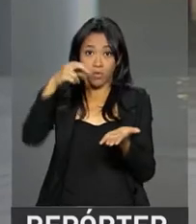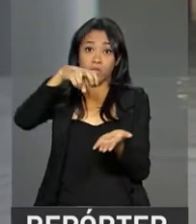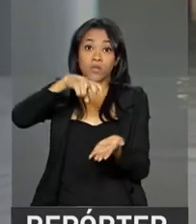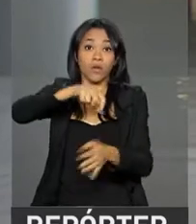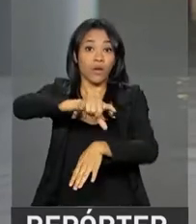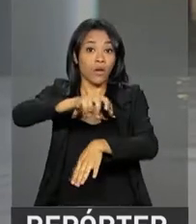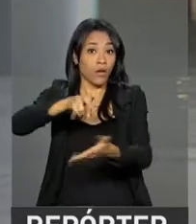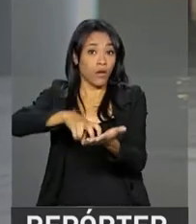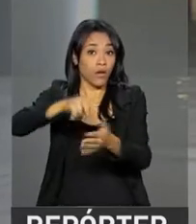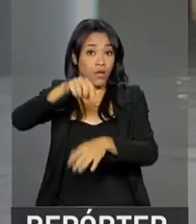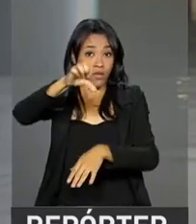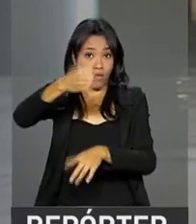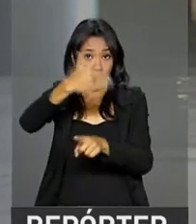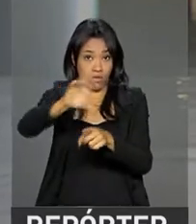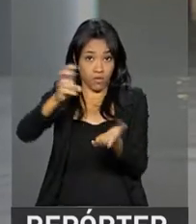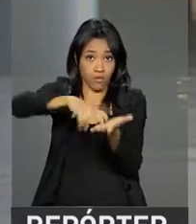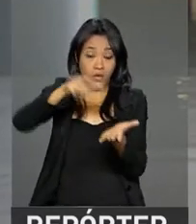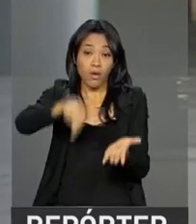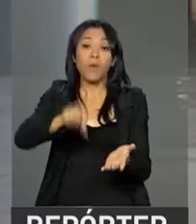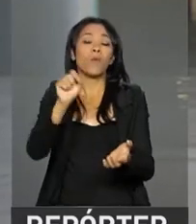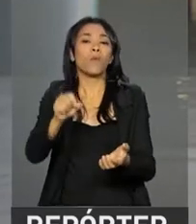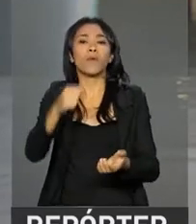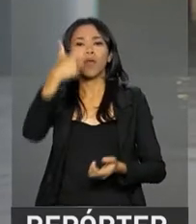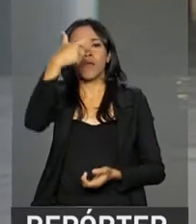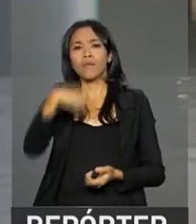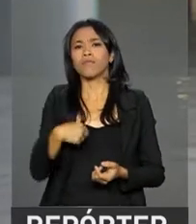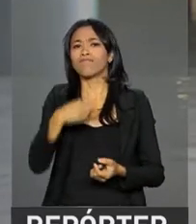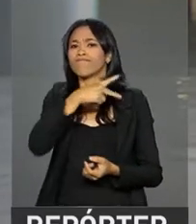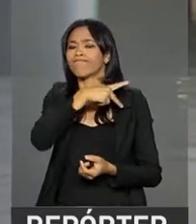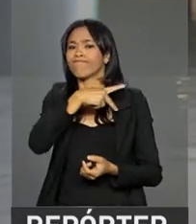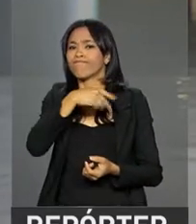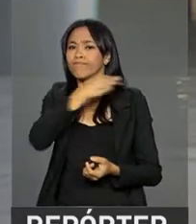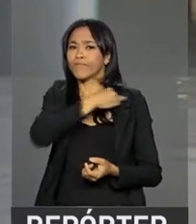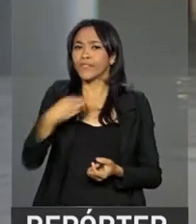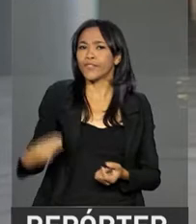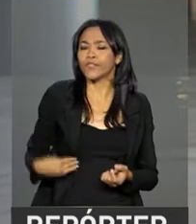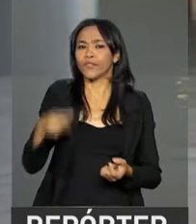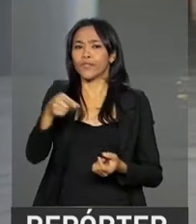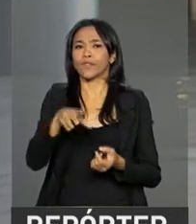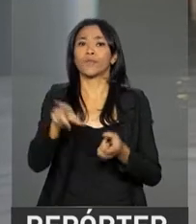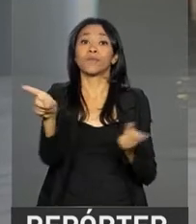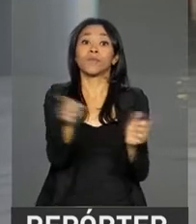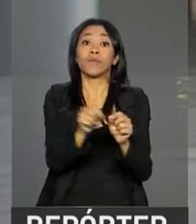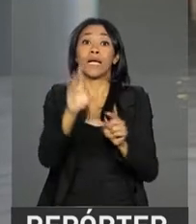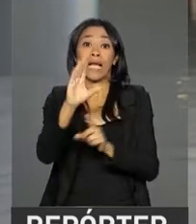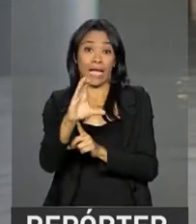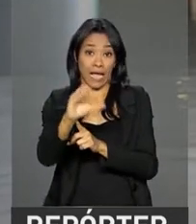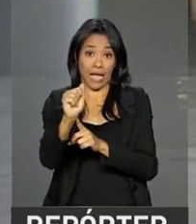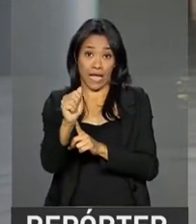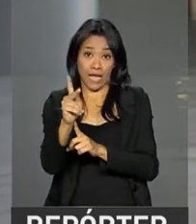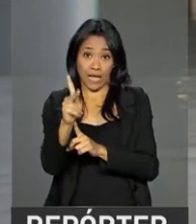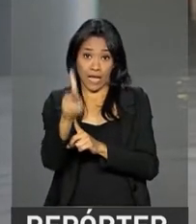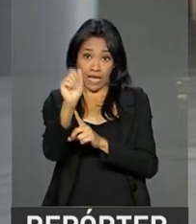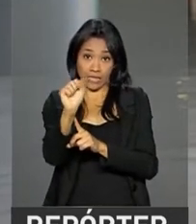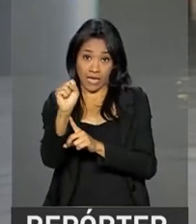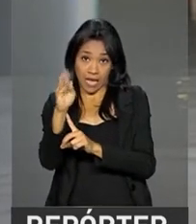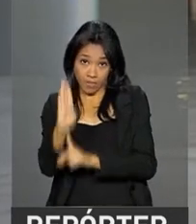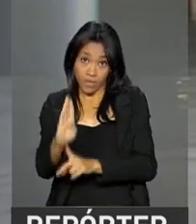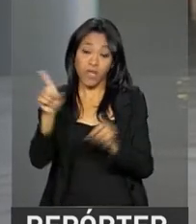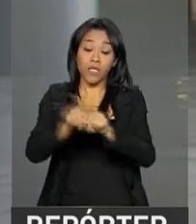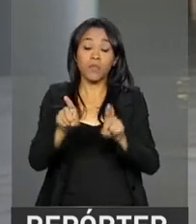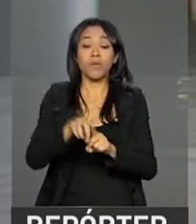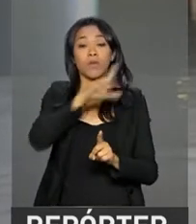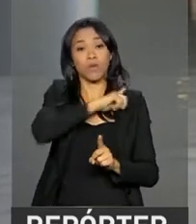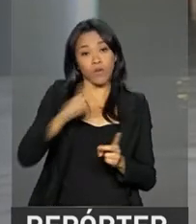o ministro de ciência tecnologia e inovações e comunicações gilberto kassab eo governador do rio grande do norte